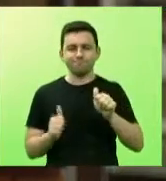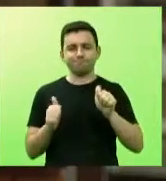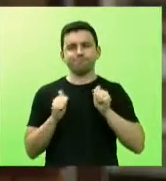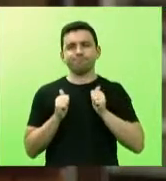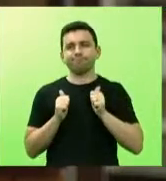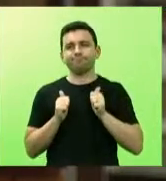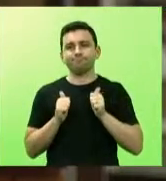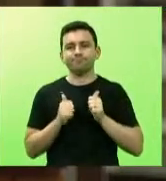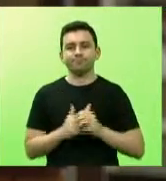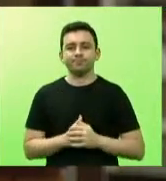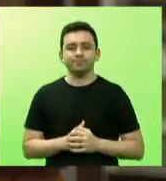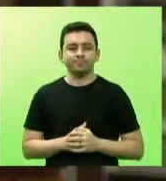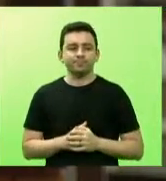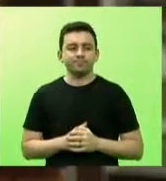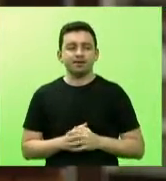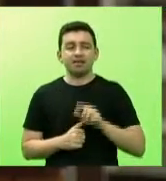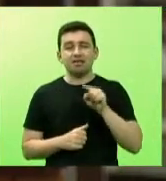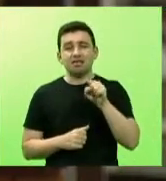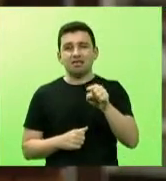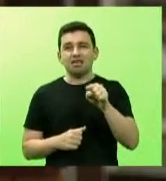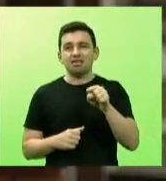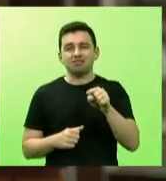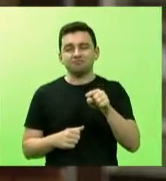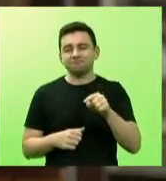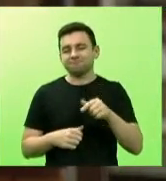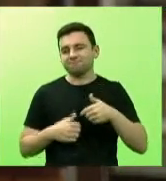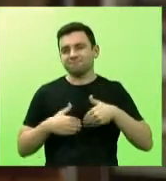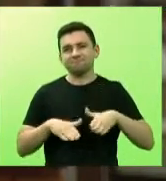omisso, foi displicente.